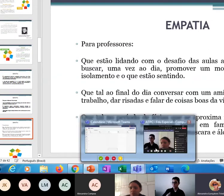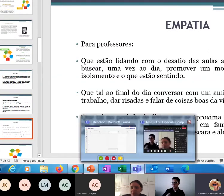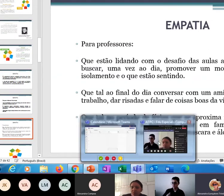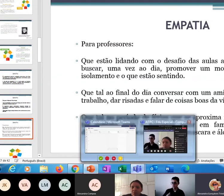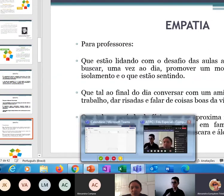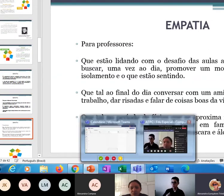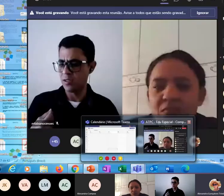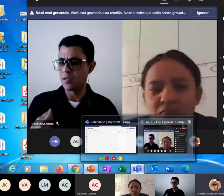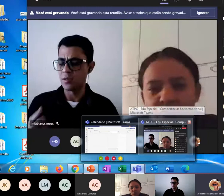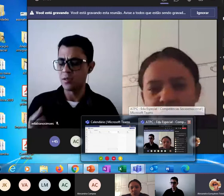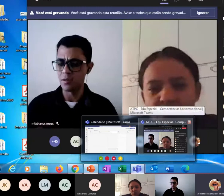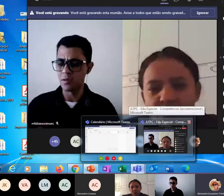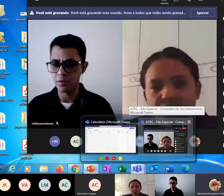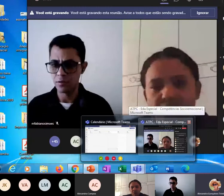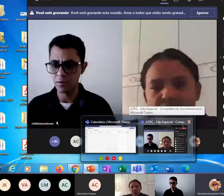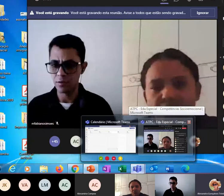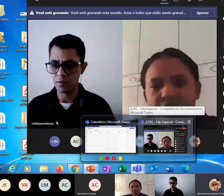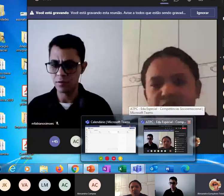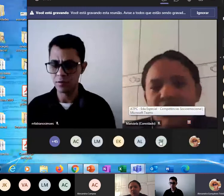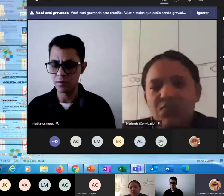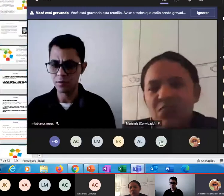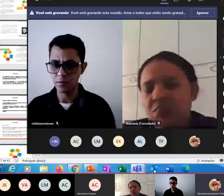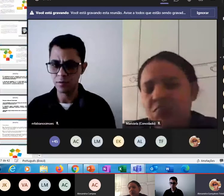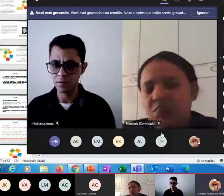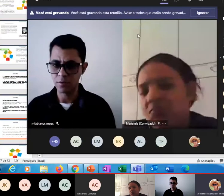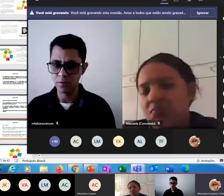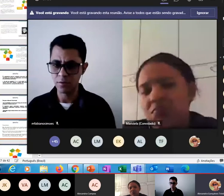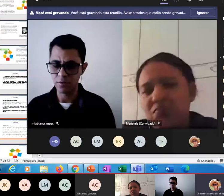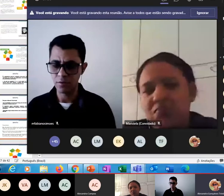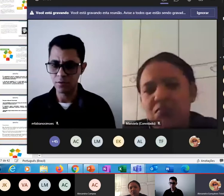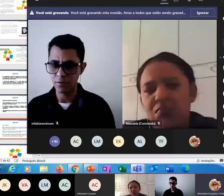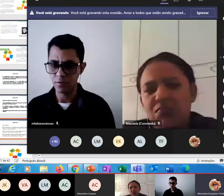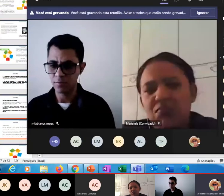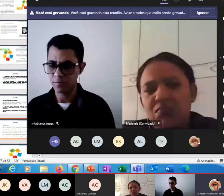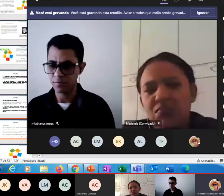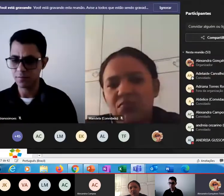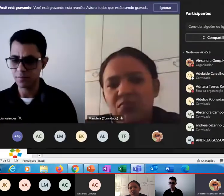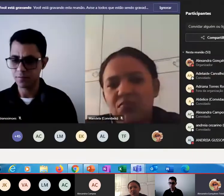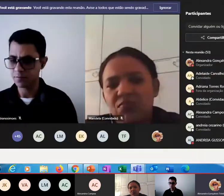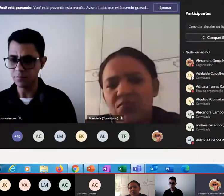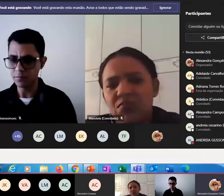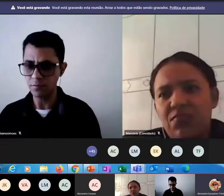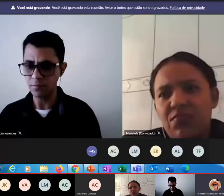eu só ver se vou... Como que vai ficar para nós? Ah, tá aqui.